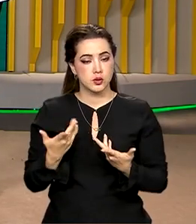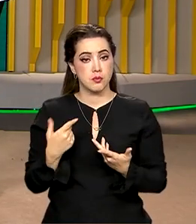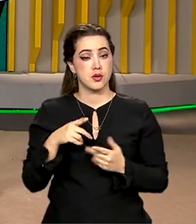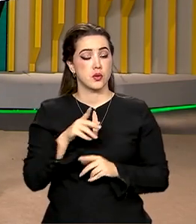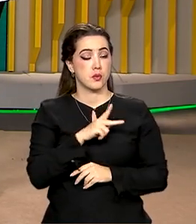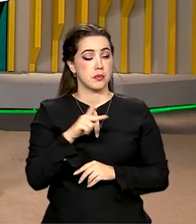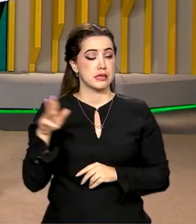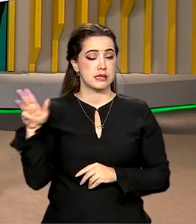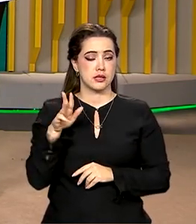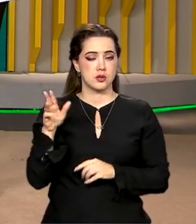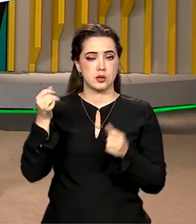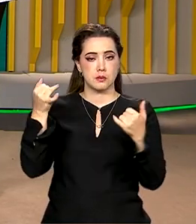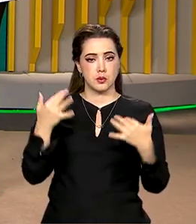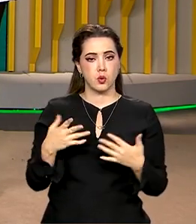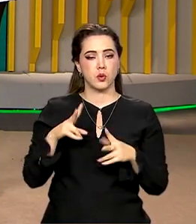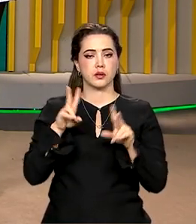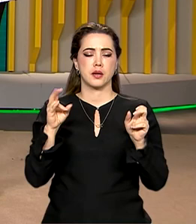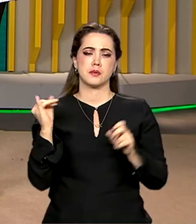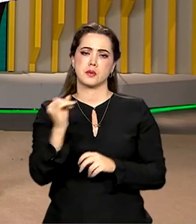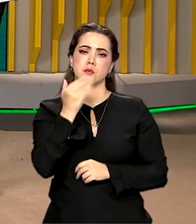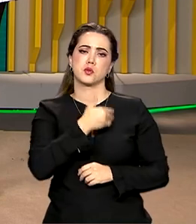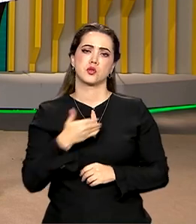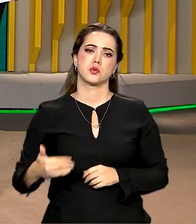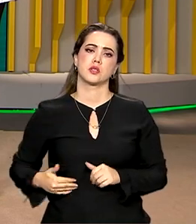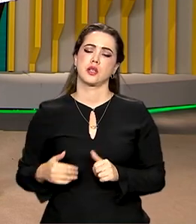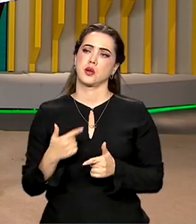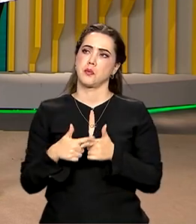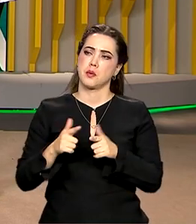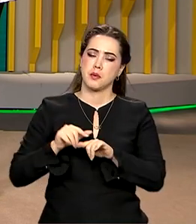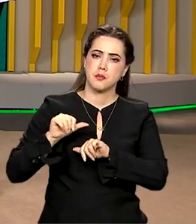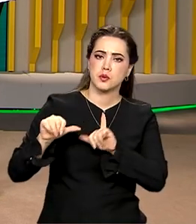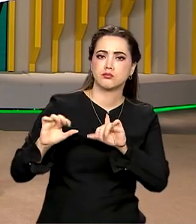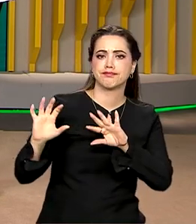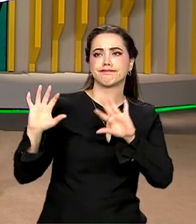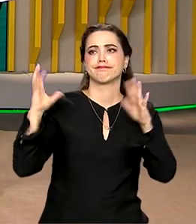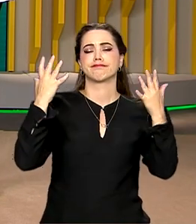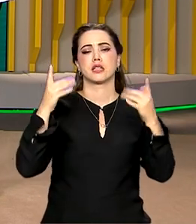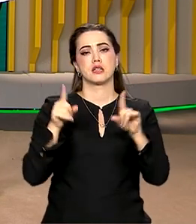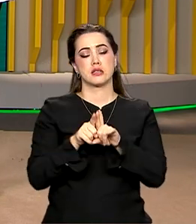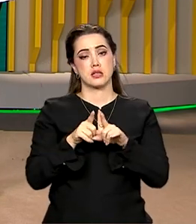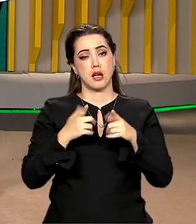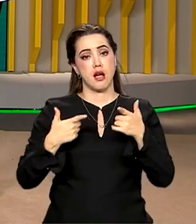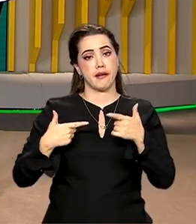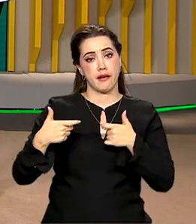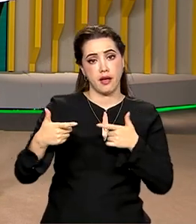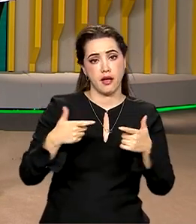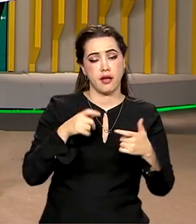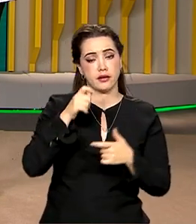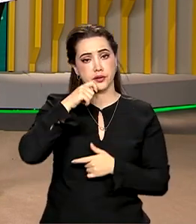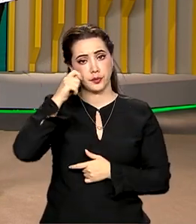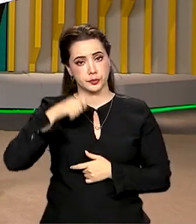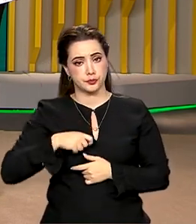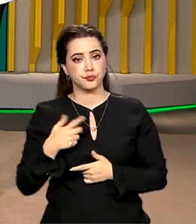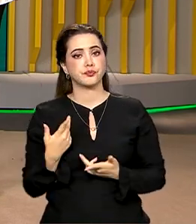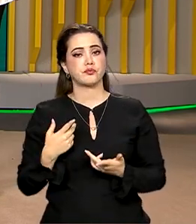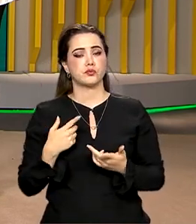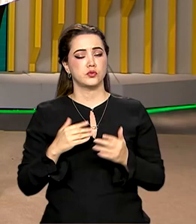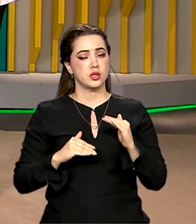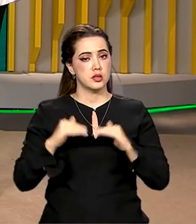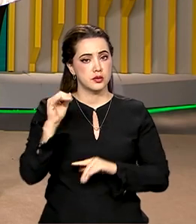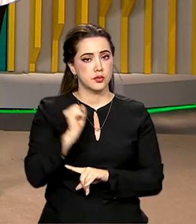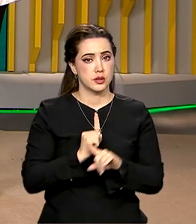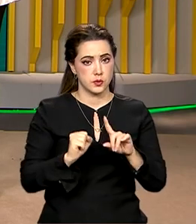sobre problemas mundiais também, como a crise climática, a desigualdade social e a guerra da Ucrânia. Lula destacou também que